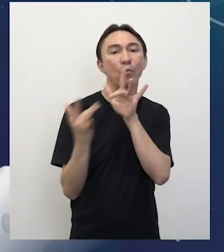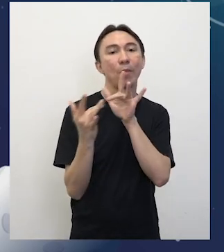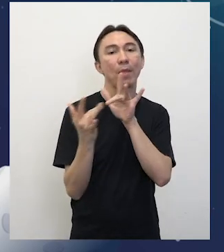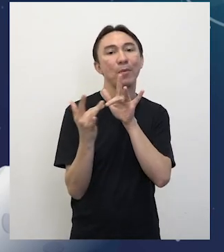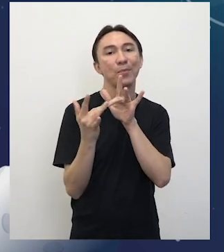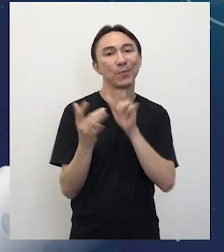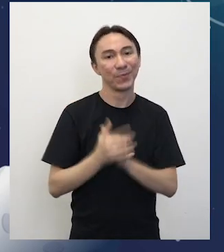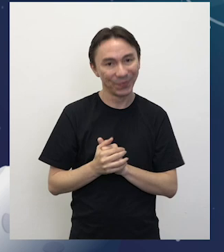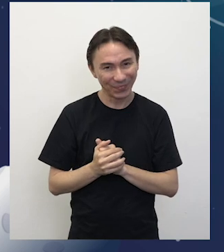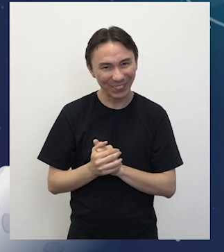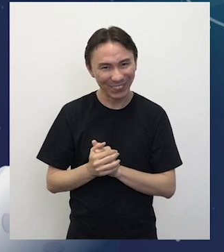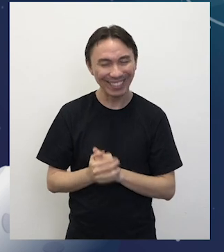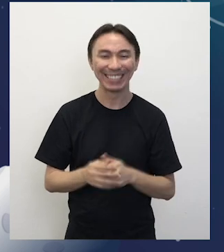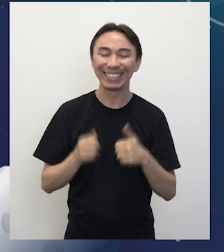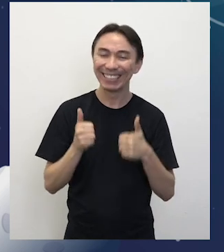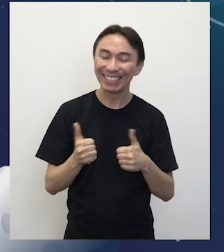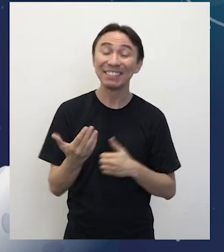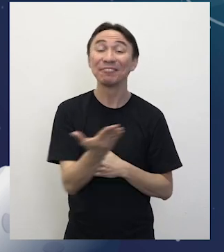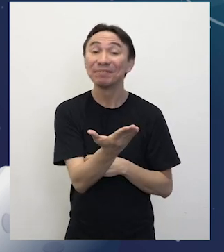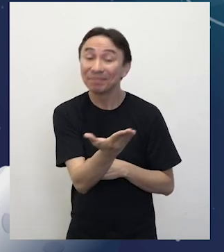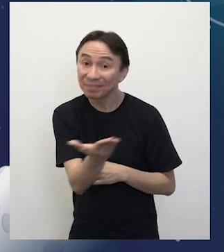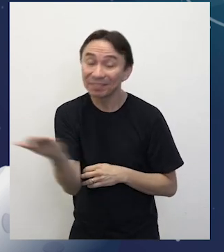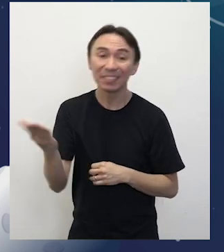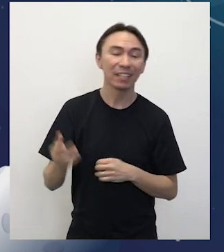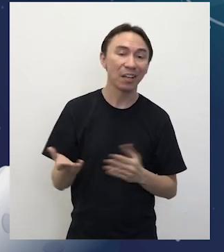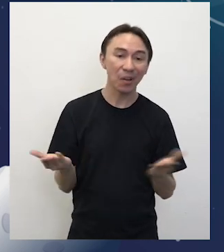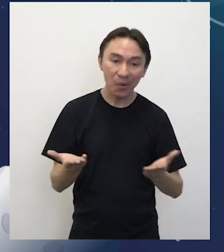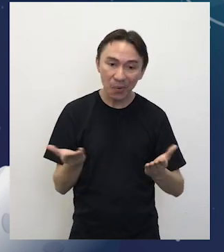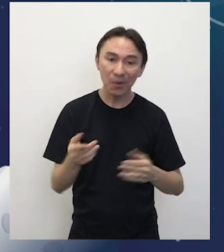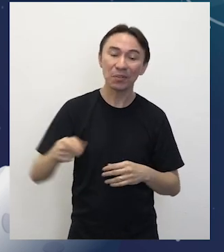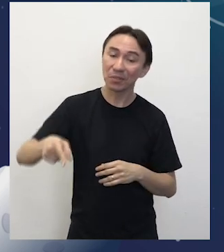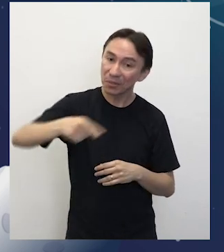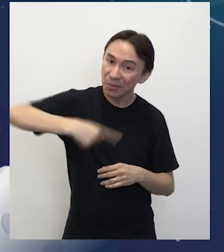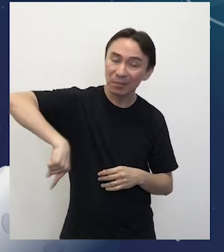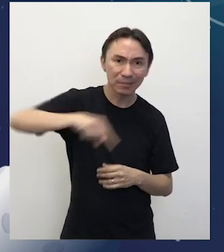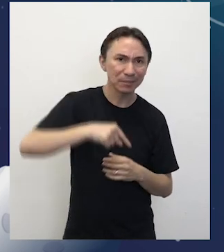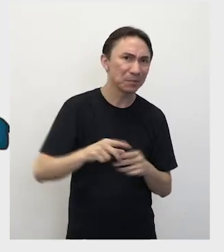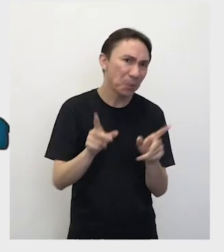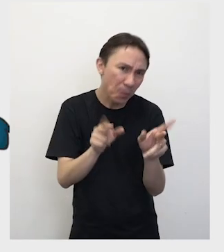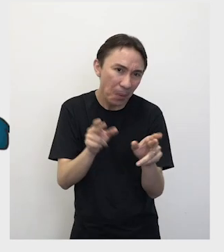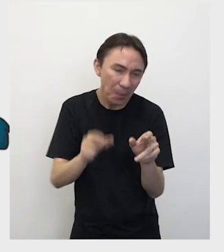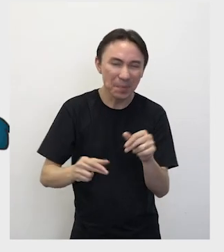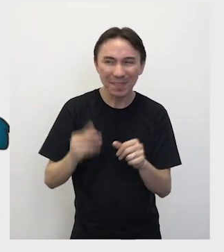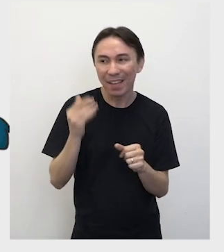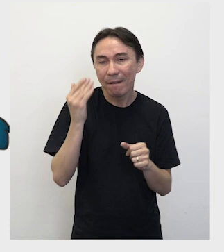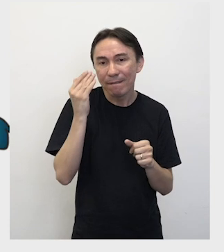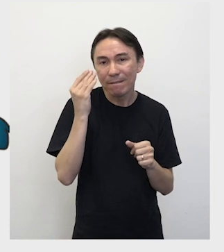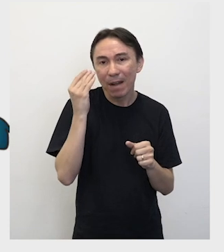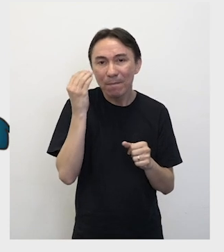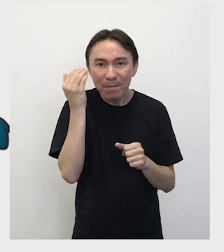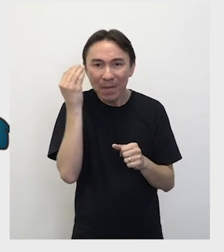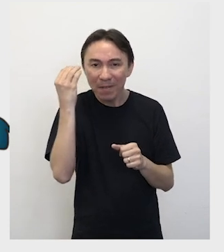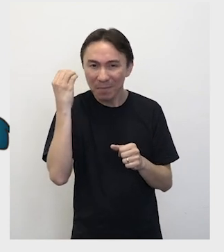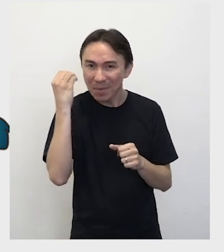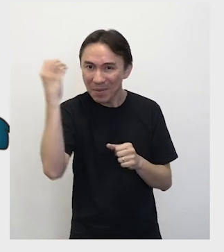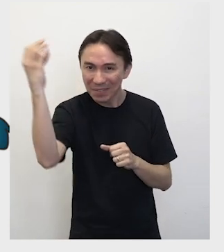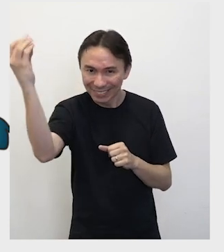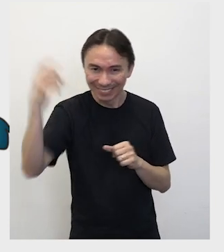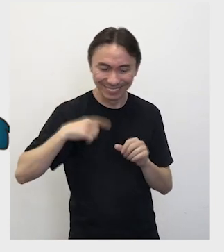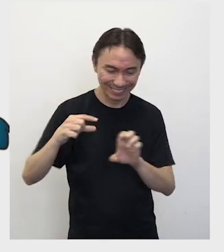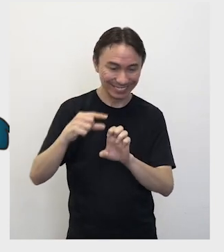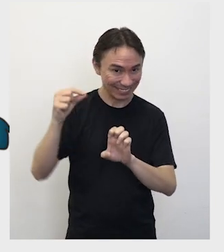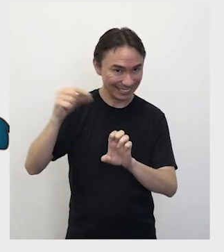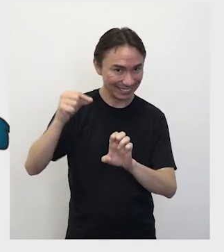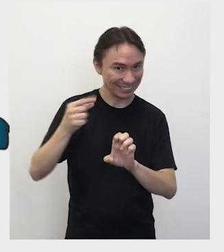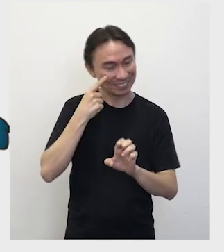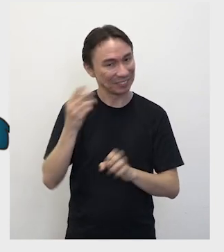estejam prontos para viajar com a gente nessa viagem empreendedora. E hoje, pessoal, o que nós